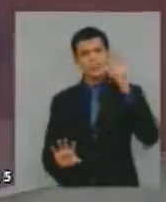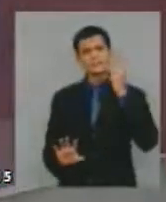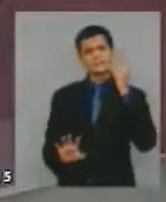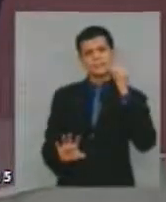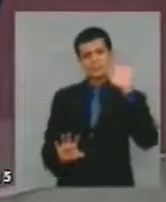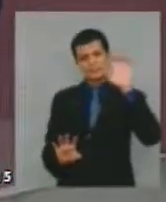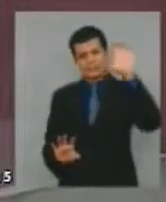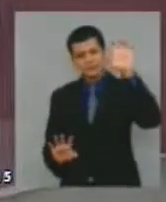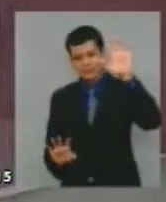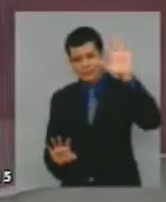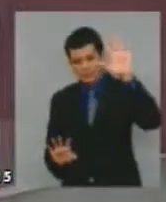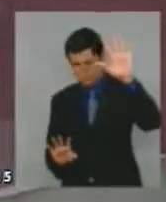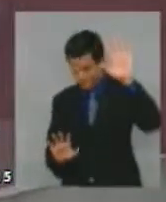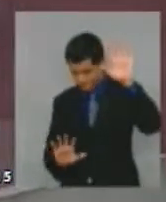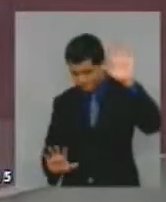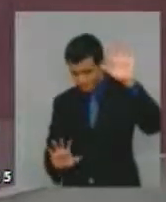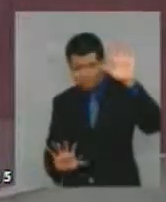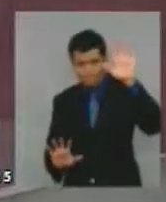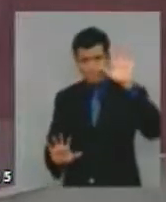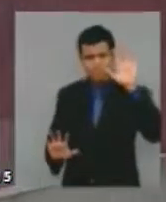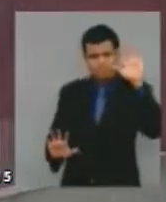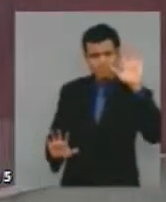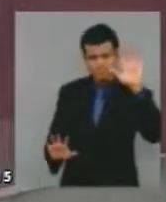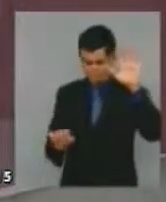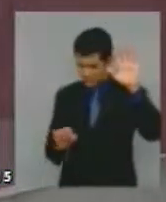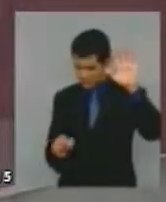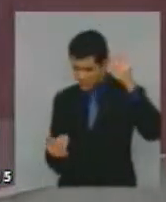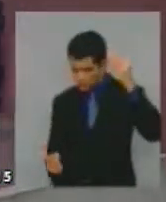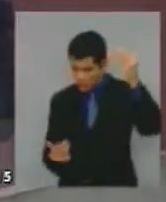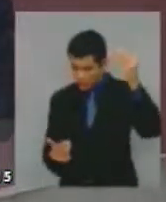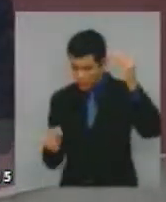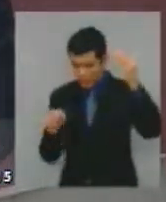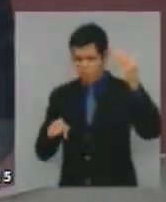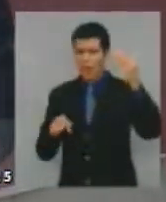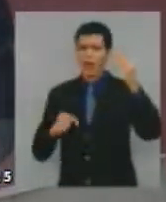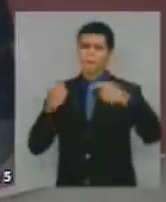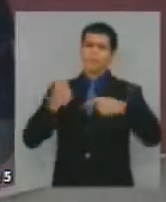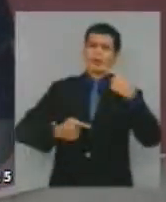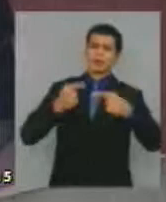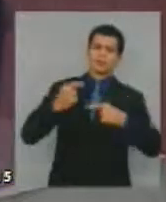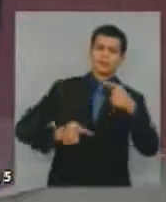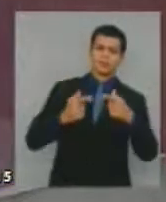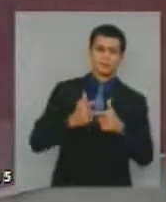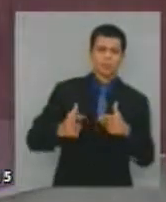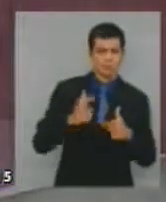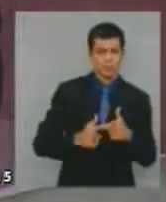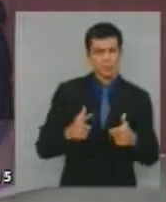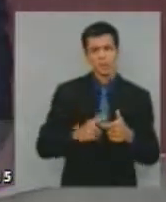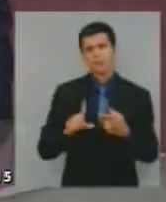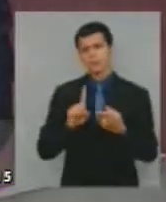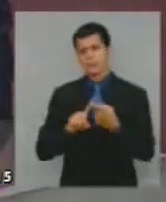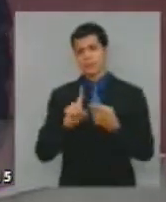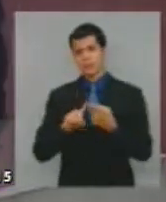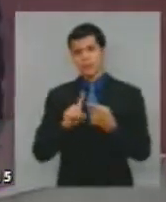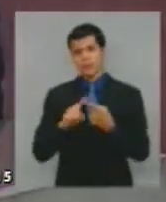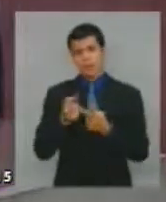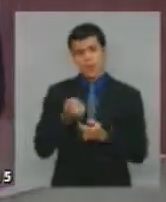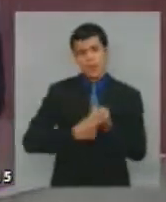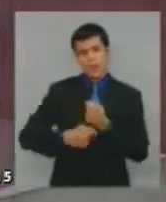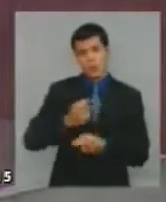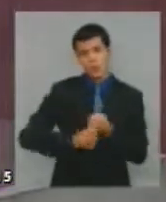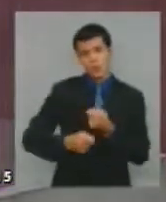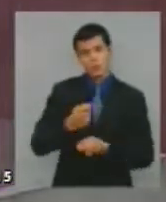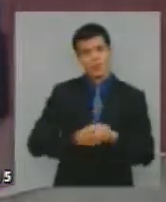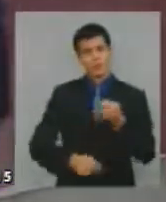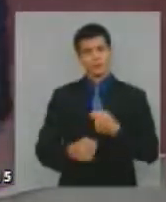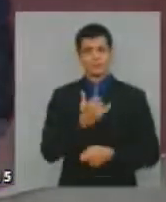nosso? É a gestão, obviamente, da política e a estrutura socioeconômica. Há 4 variáveis fundamentais que eu queria me